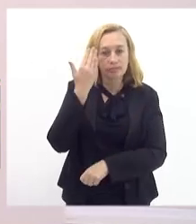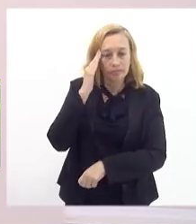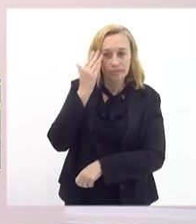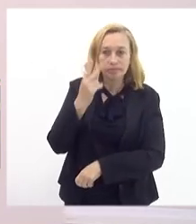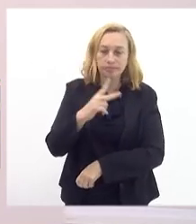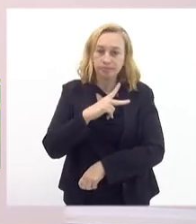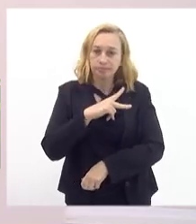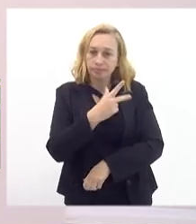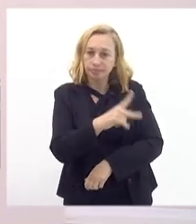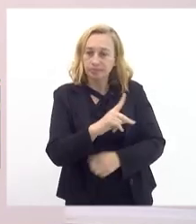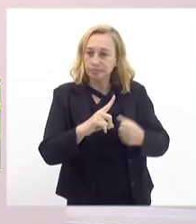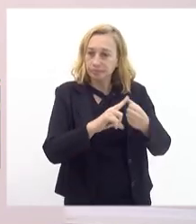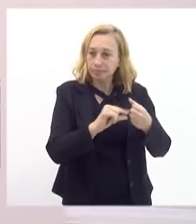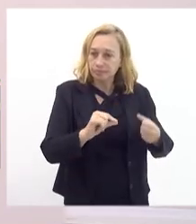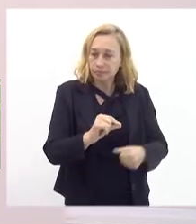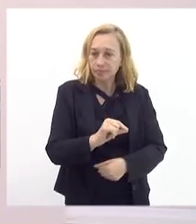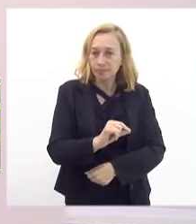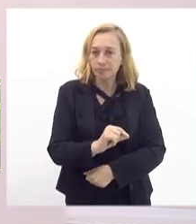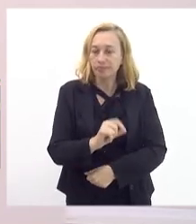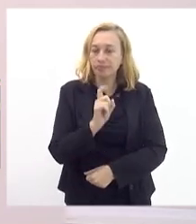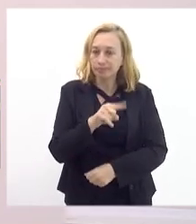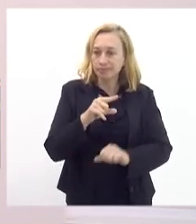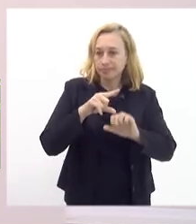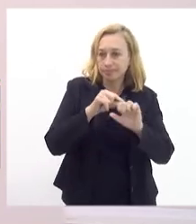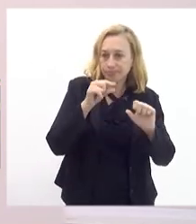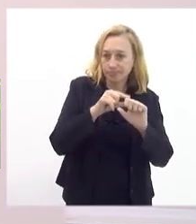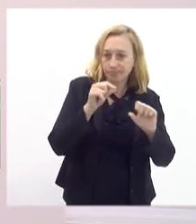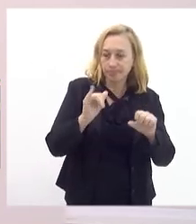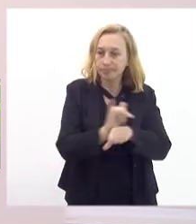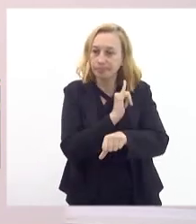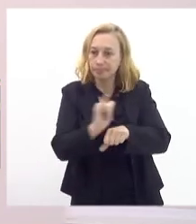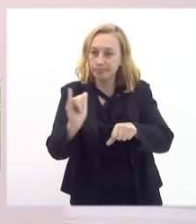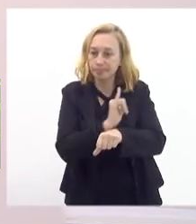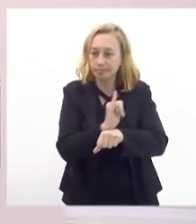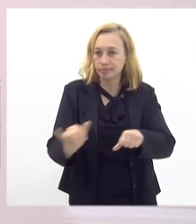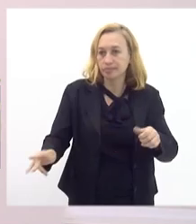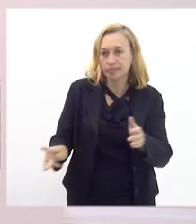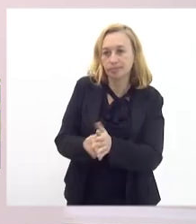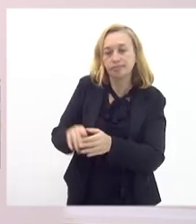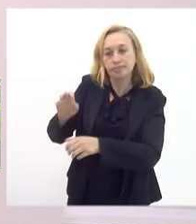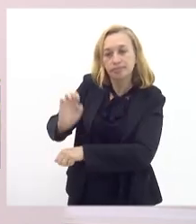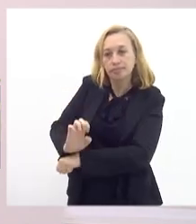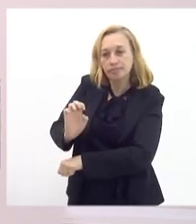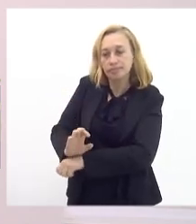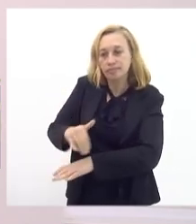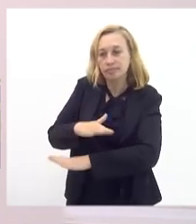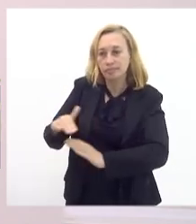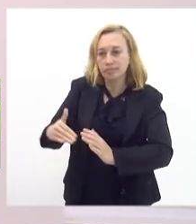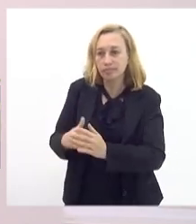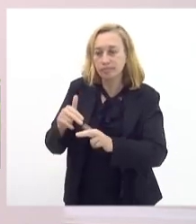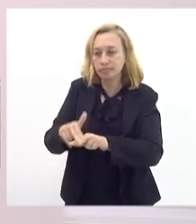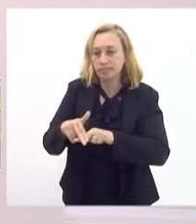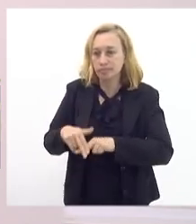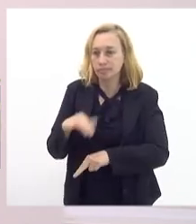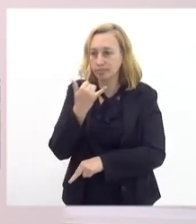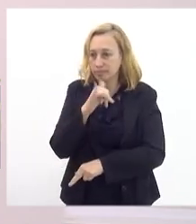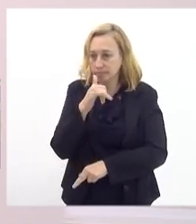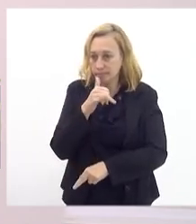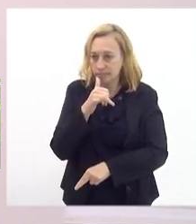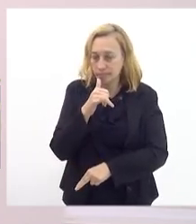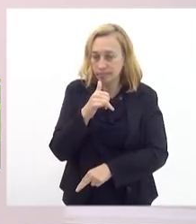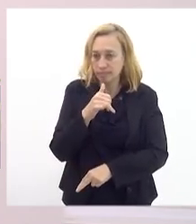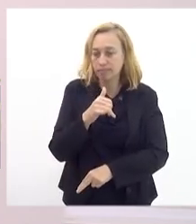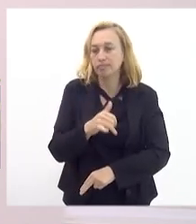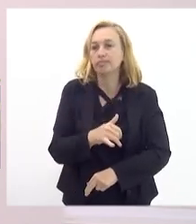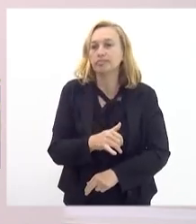nos artigos que Esse empreendimento ele ser estratégico para o estado por toda a cultura que está energética e o o os